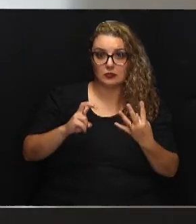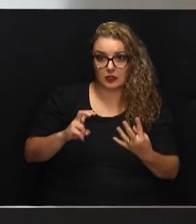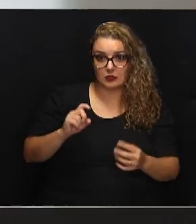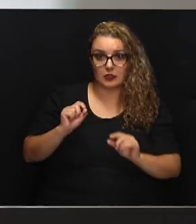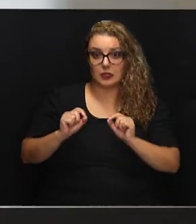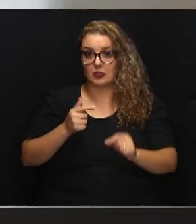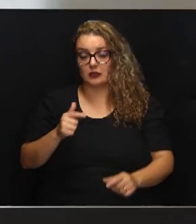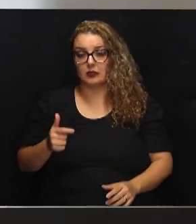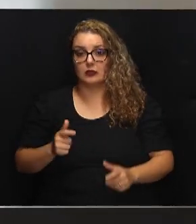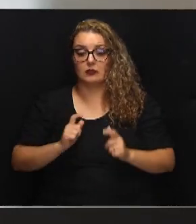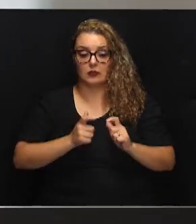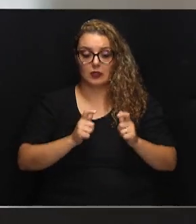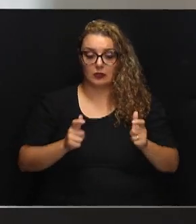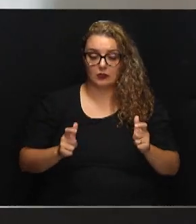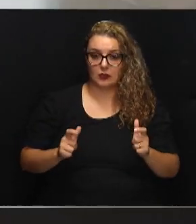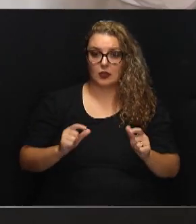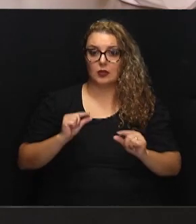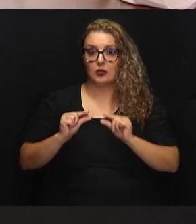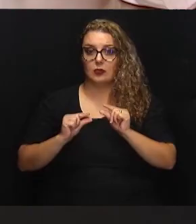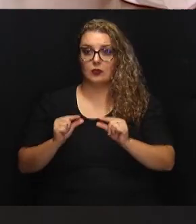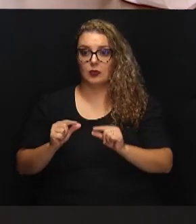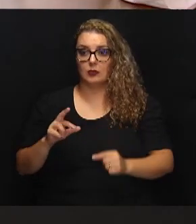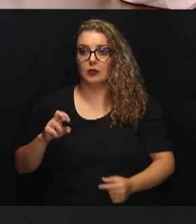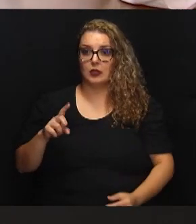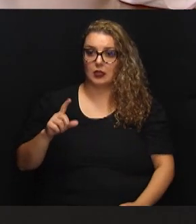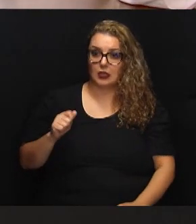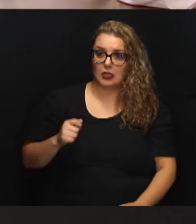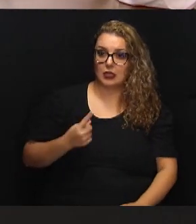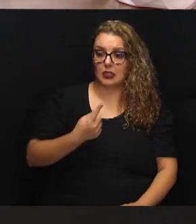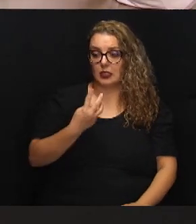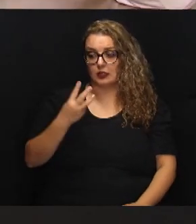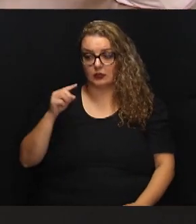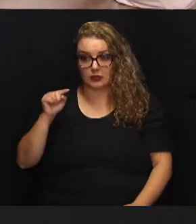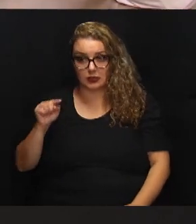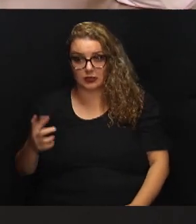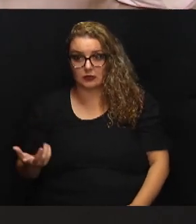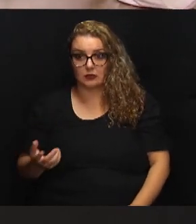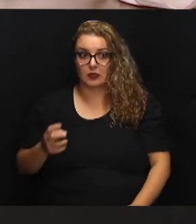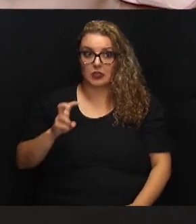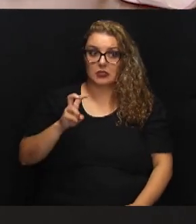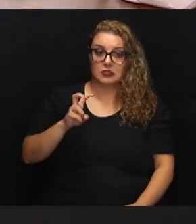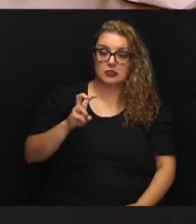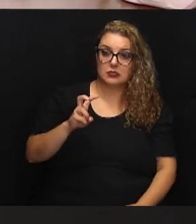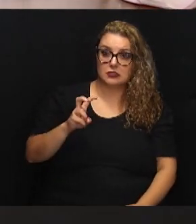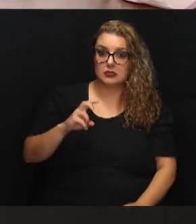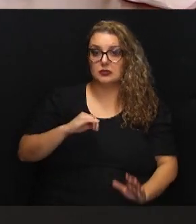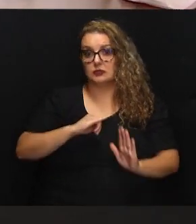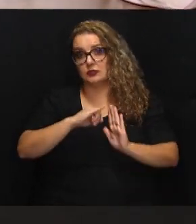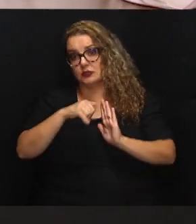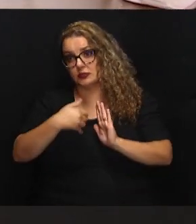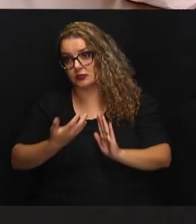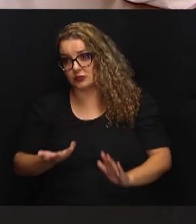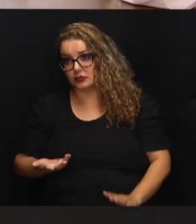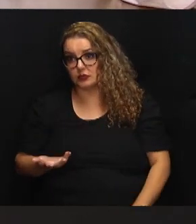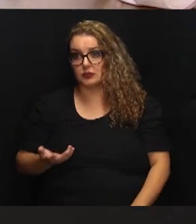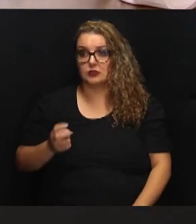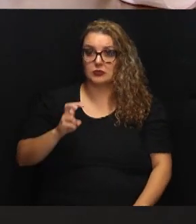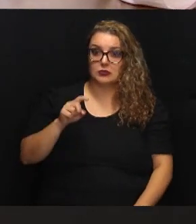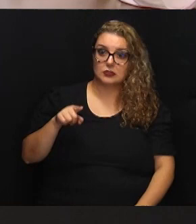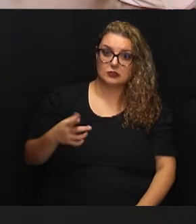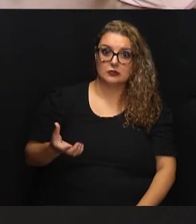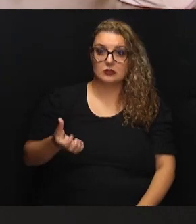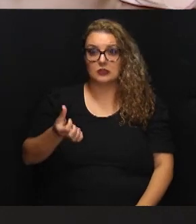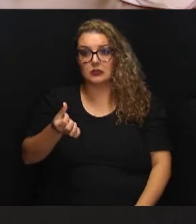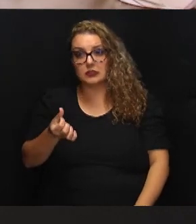gradativamente. Um pouquinho mais de renda, então 3.000, você tem ali 5 de juros, né? 5.000, 6%, chegando